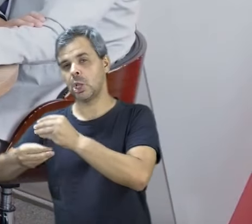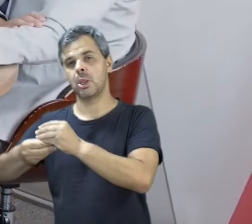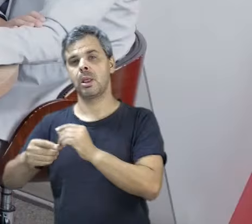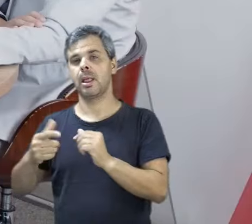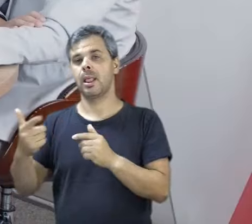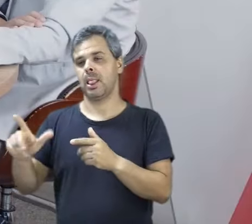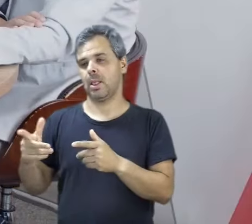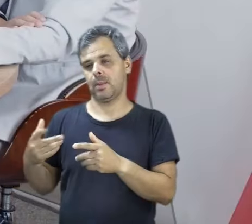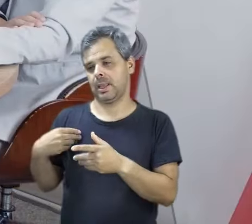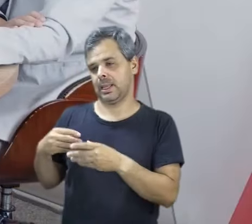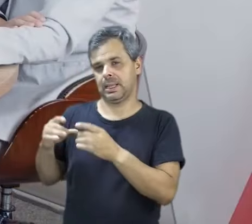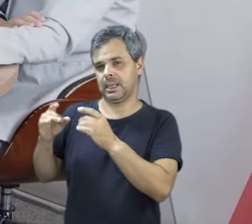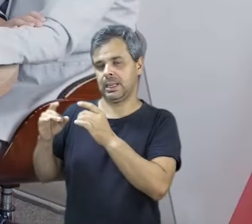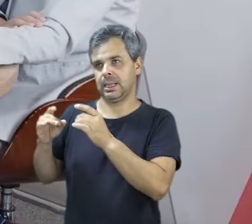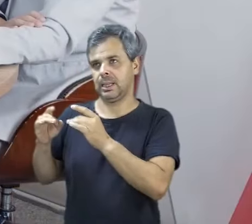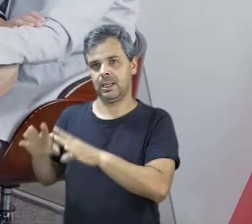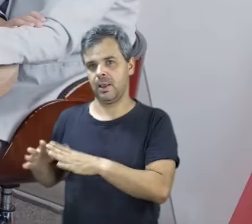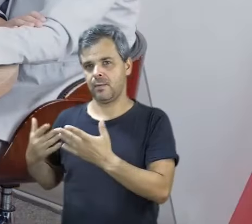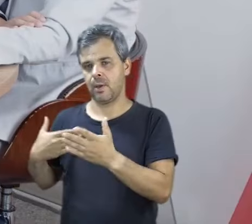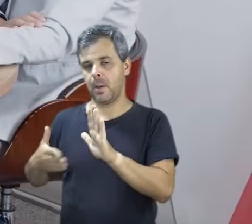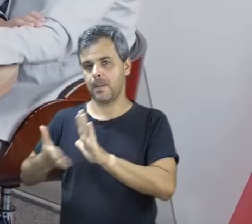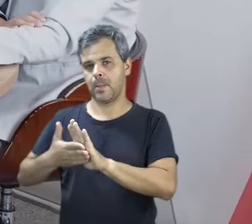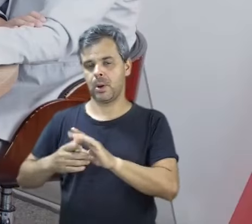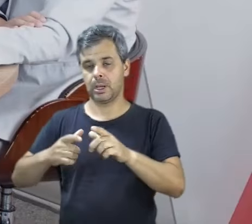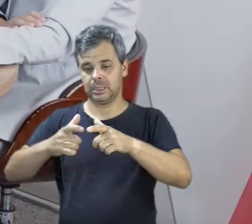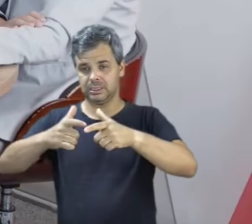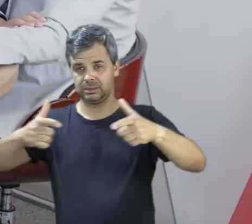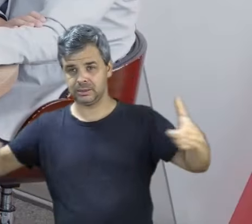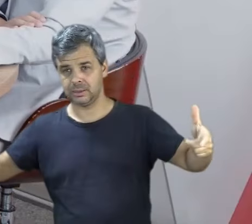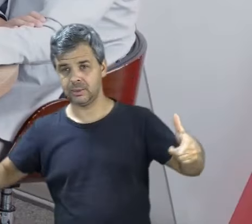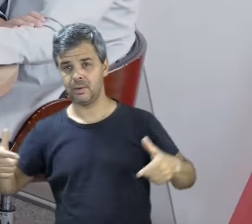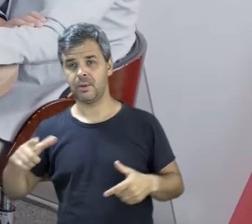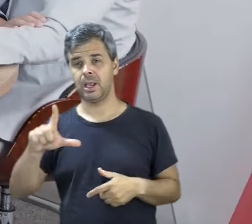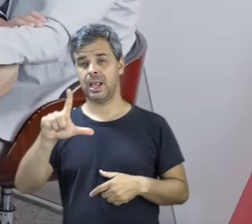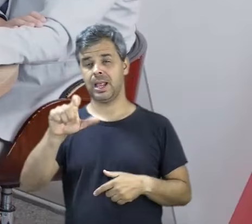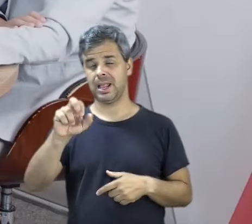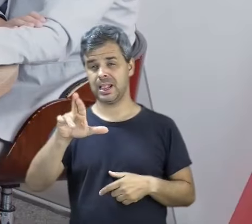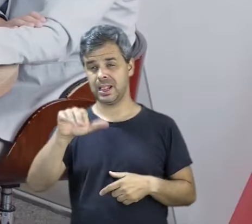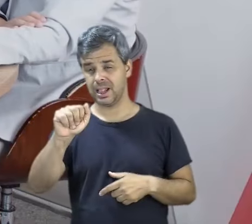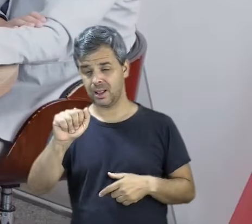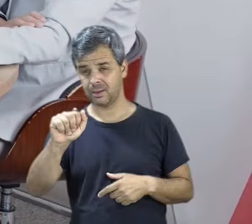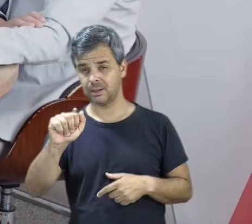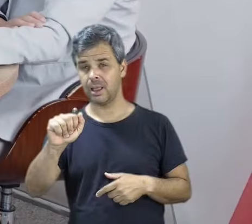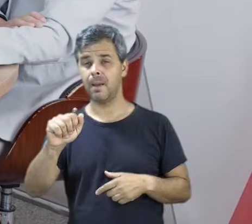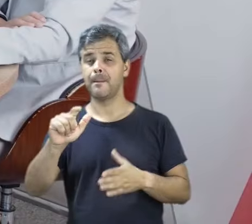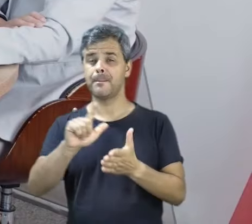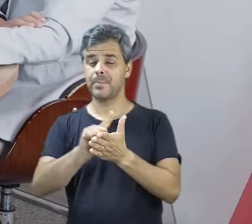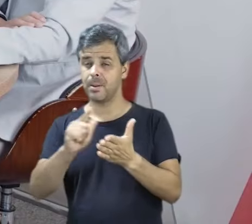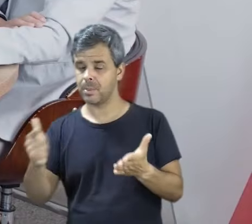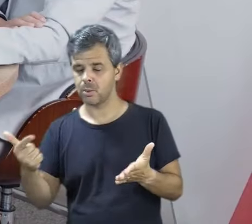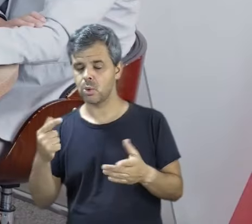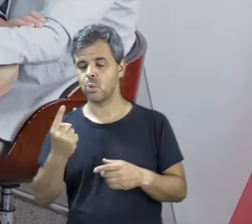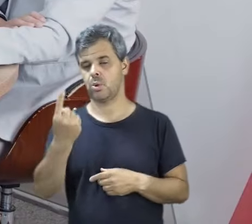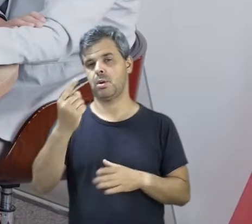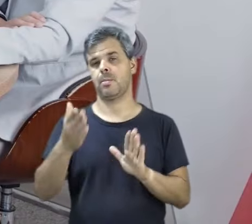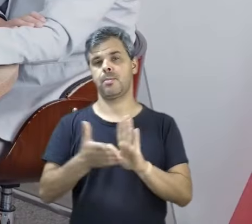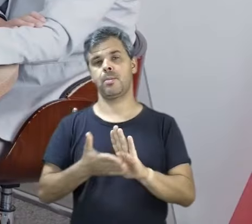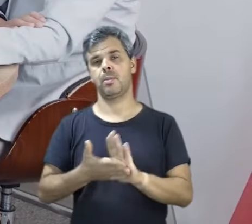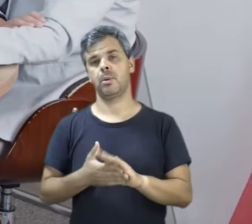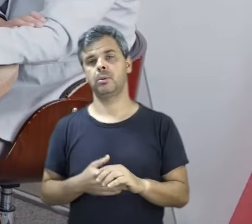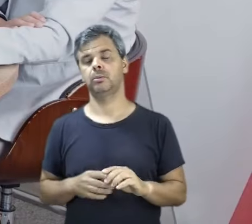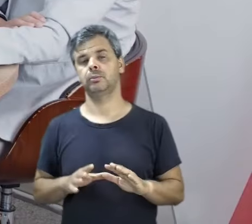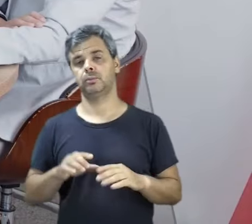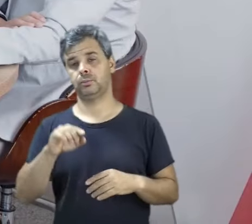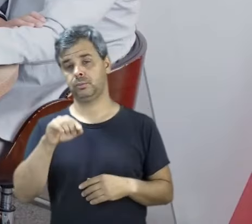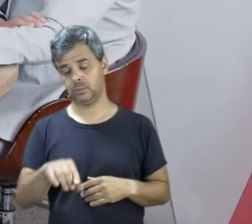não dispensar nenhuma, faziam uma proposta grande, às vezes vinha uma lauda e meia com uma única proposta. E aí a gente